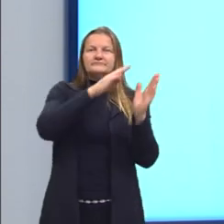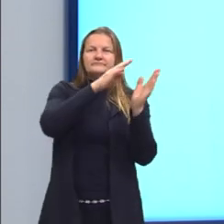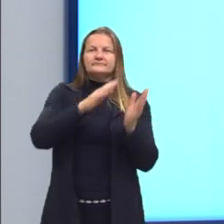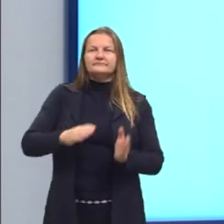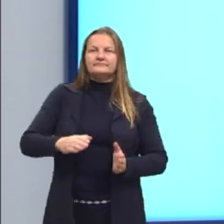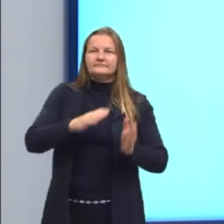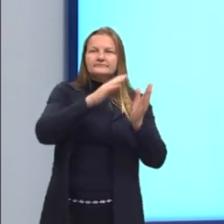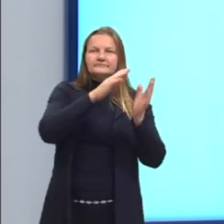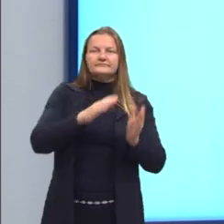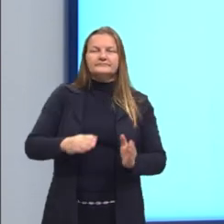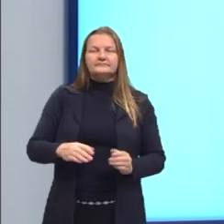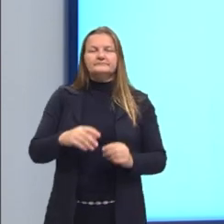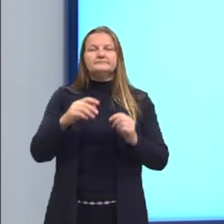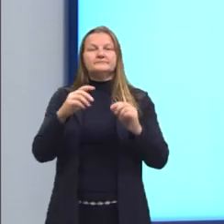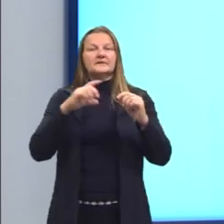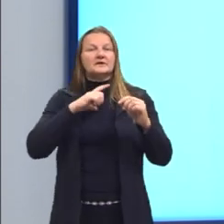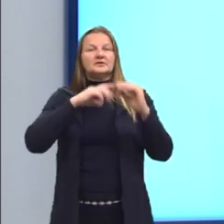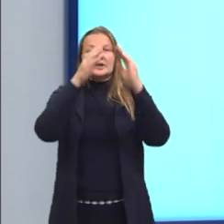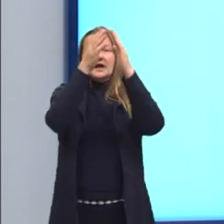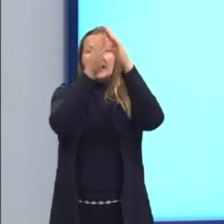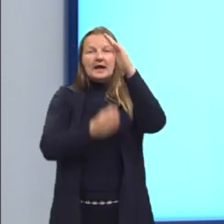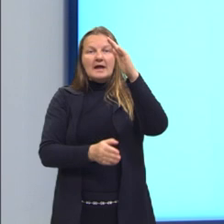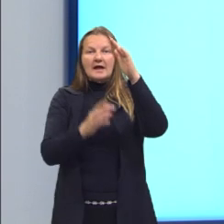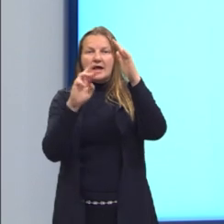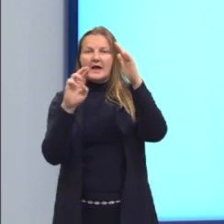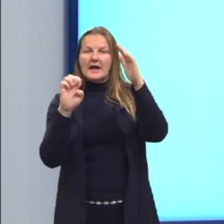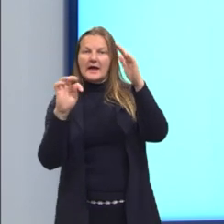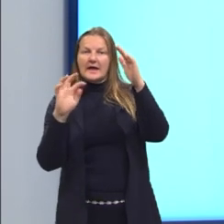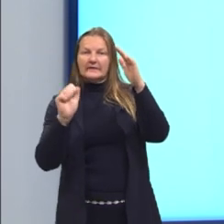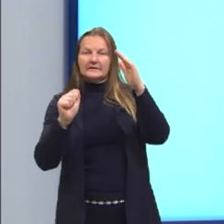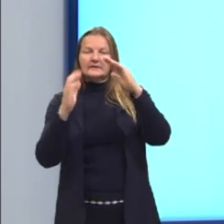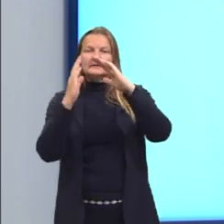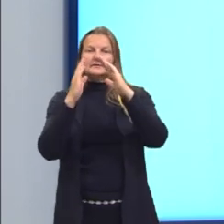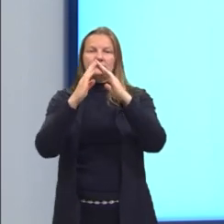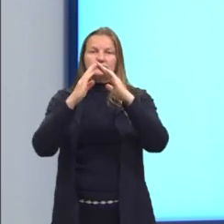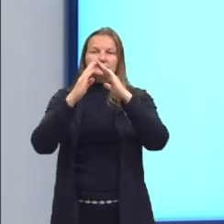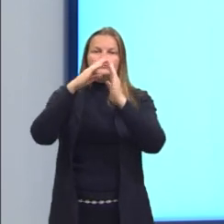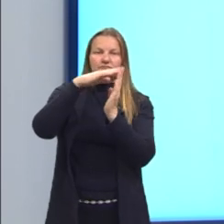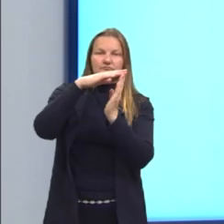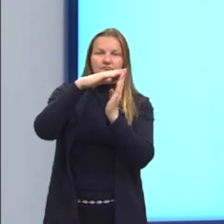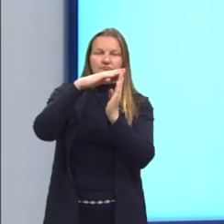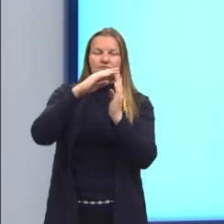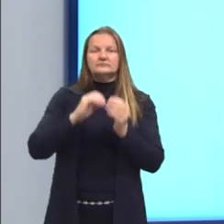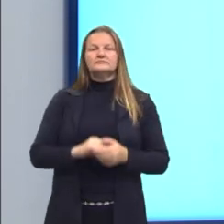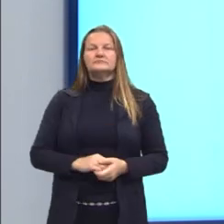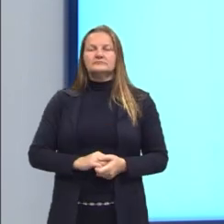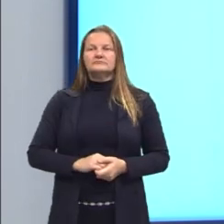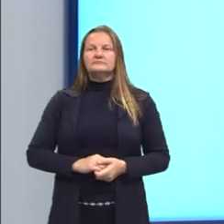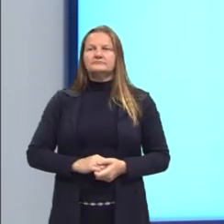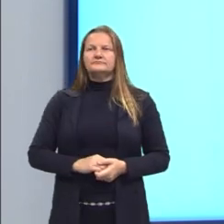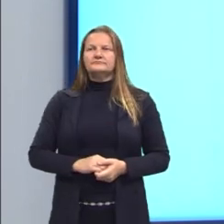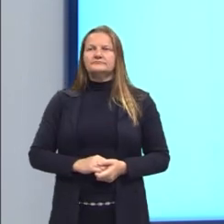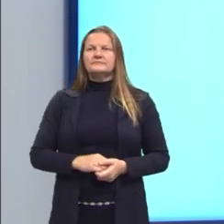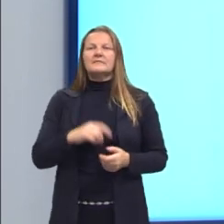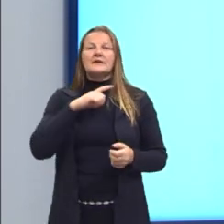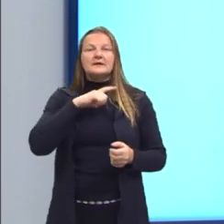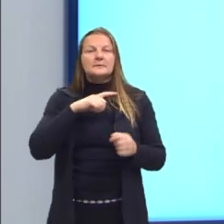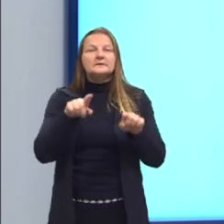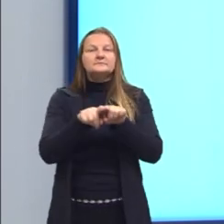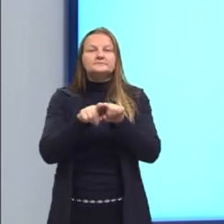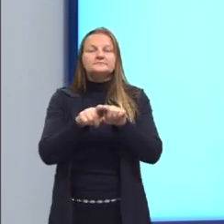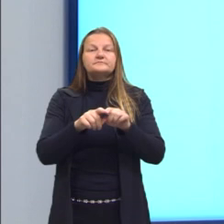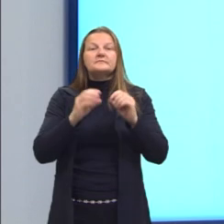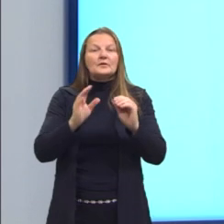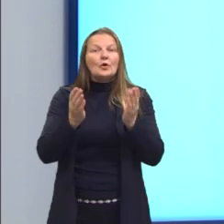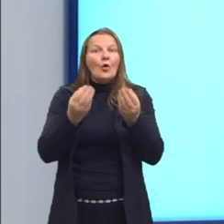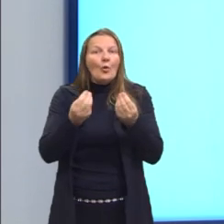diferença entre pirâmide reta e a pirâmide oblíqua e aqui eu trouxe a